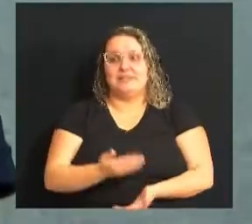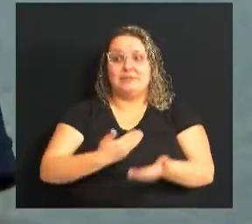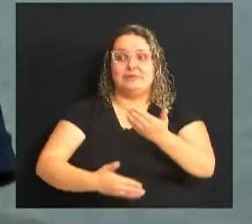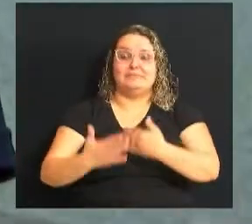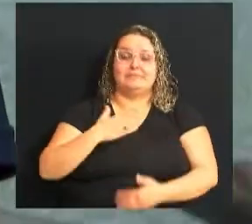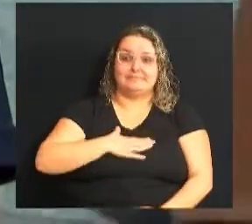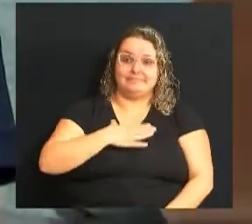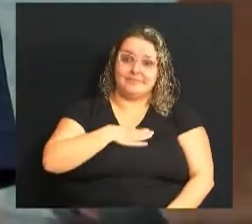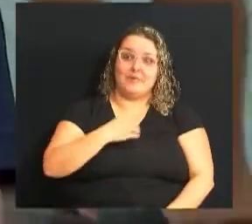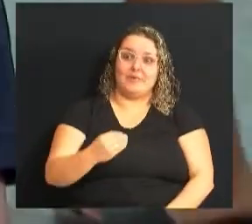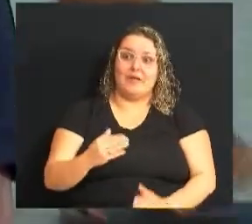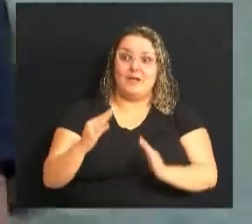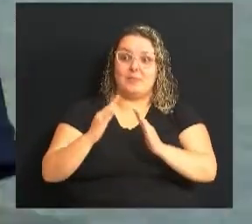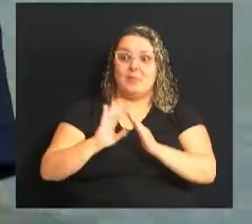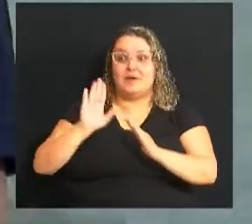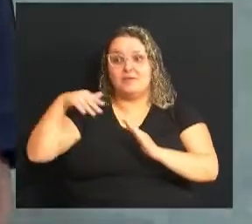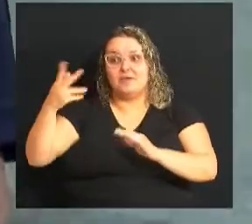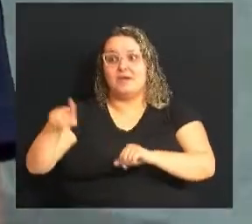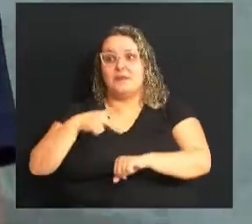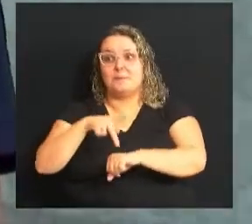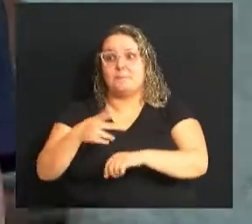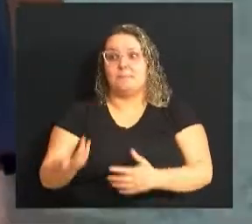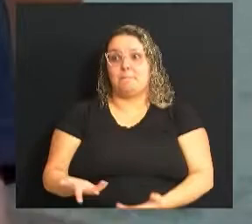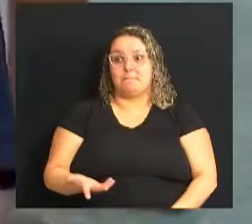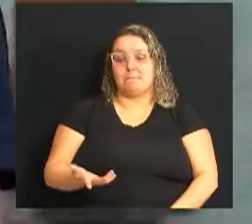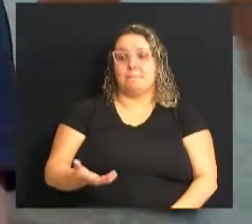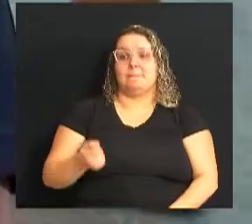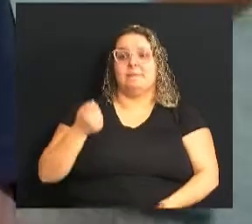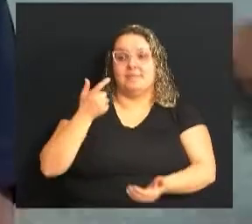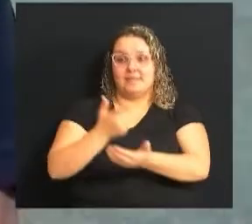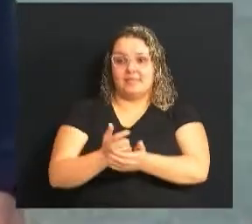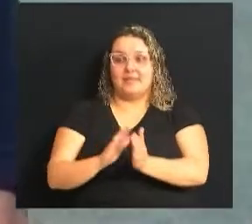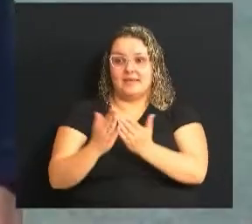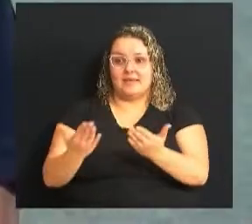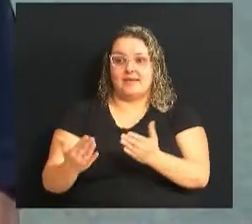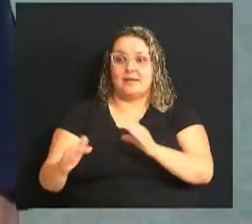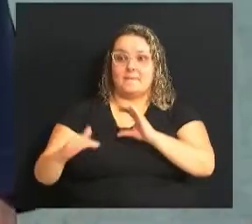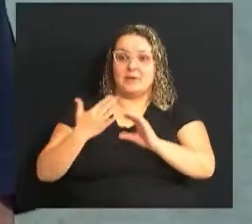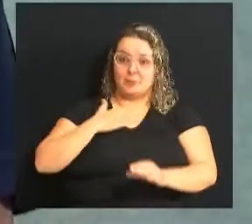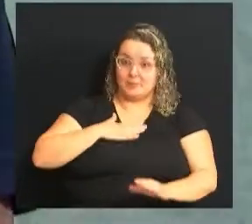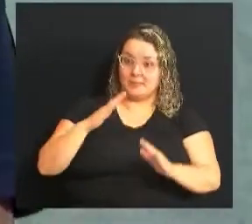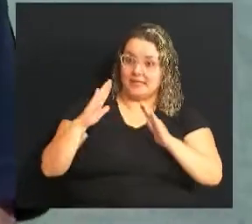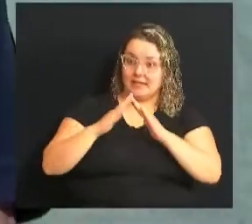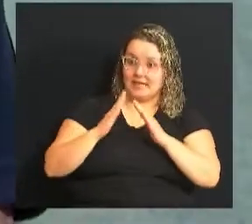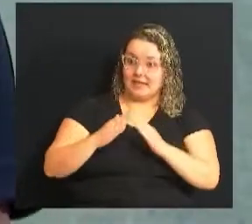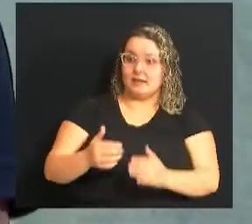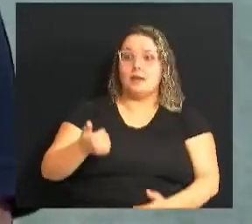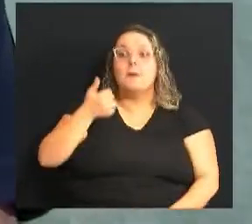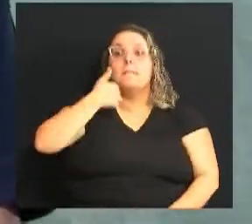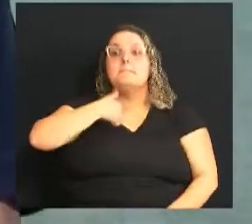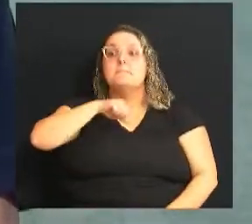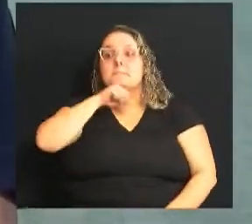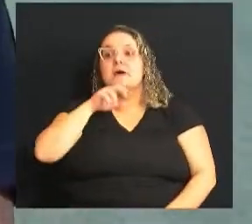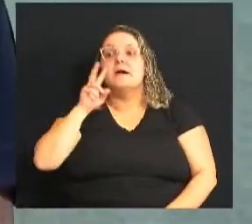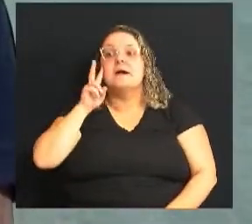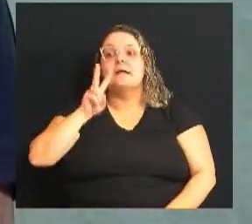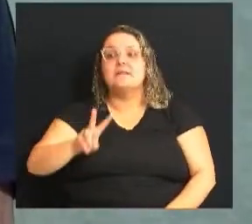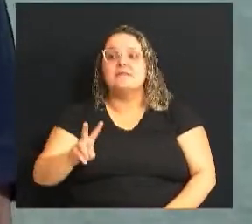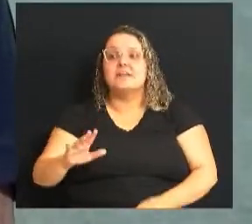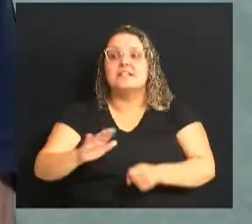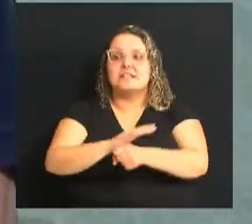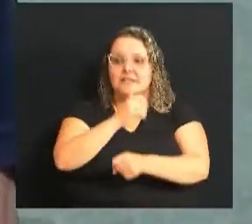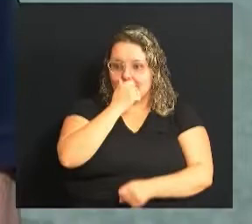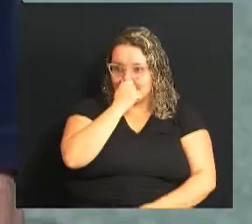mora fora do país. Ele comprou o álbum, mandou para minha casa. Ele falou, mãe, vê se é completa e